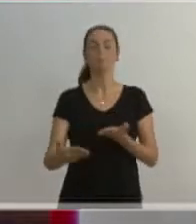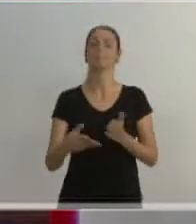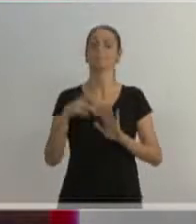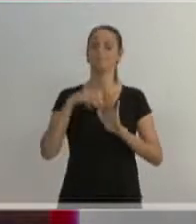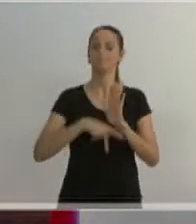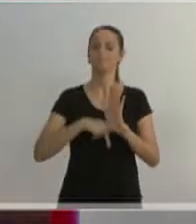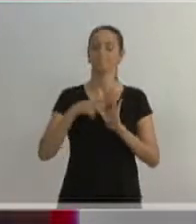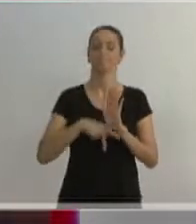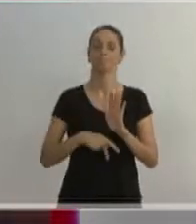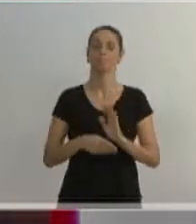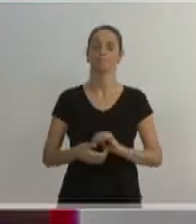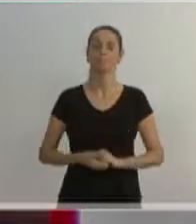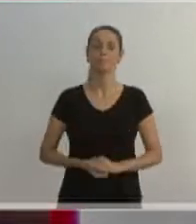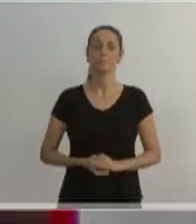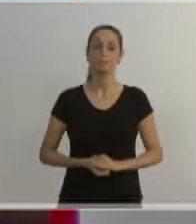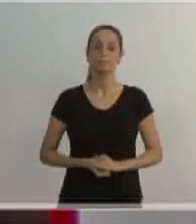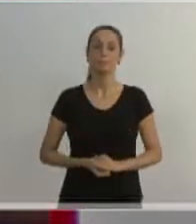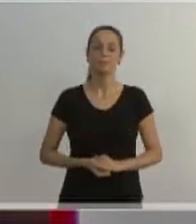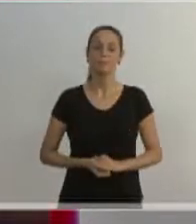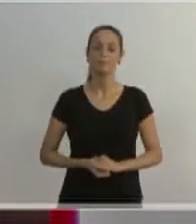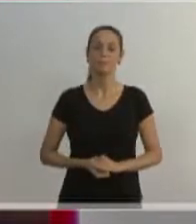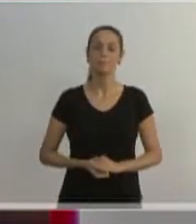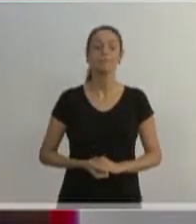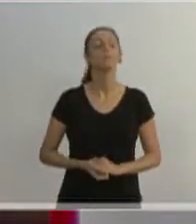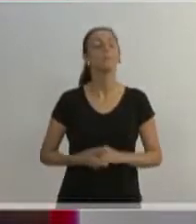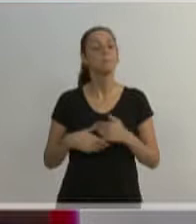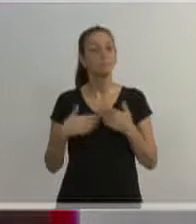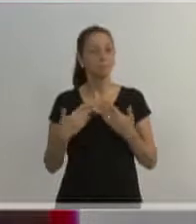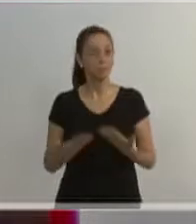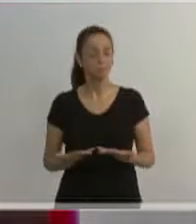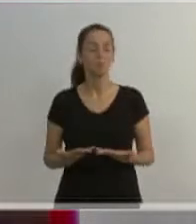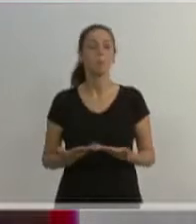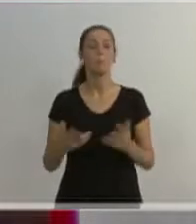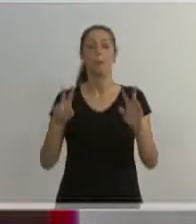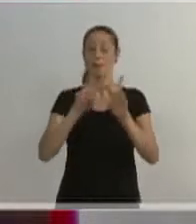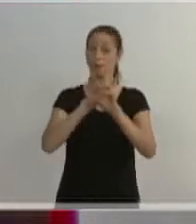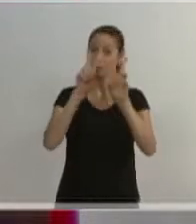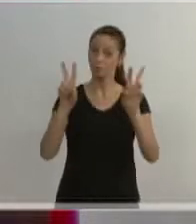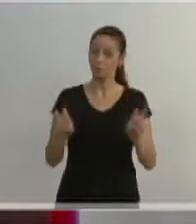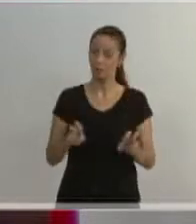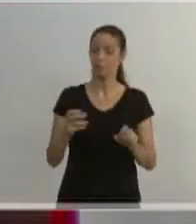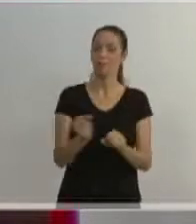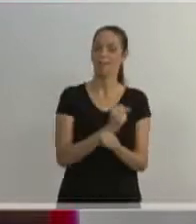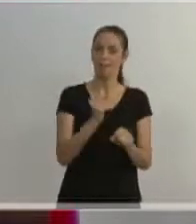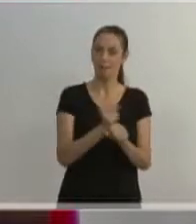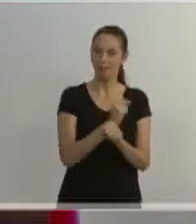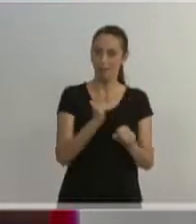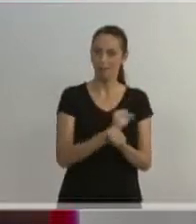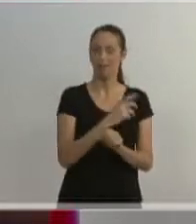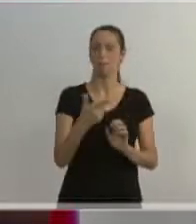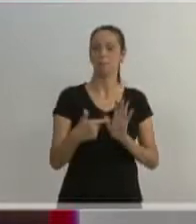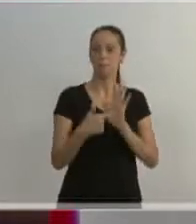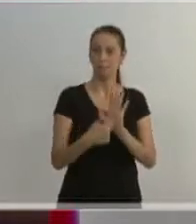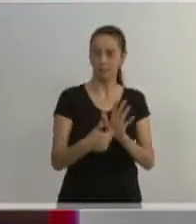projeto mas eu queria ainda falando na questão das obras apresentadas